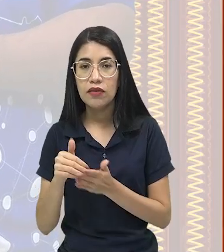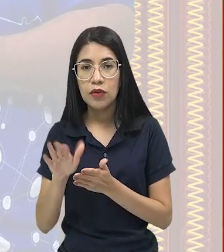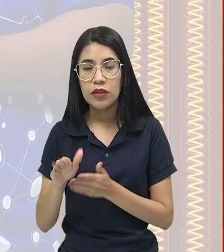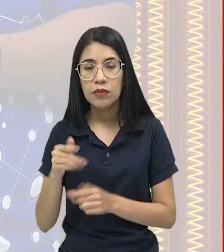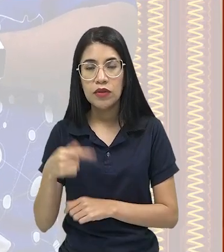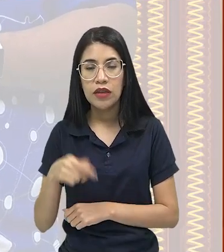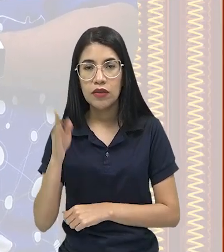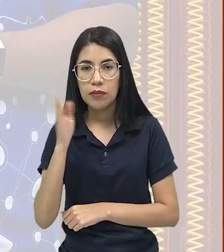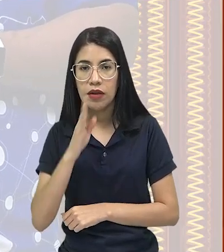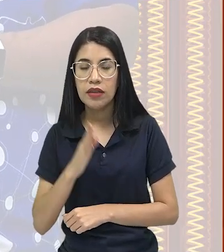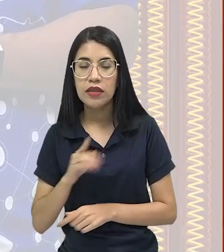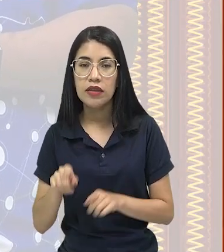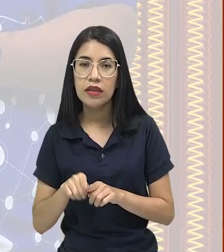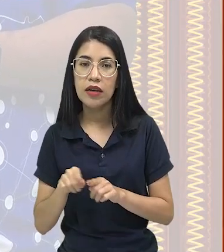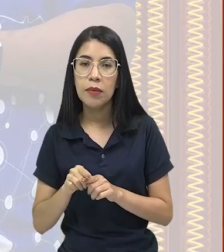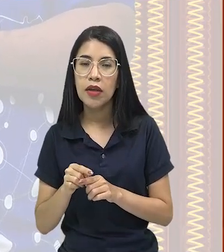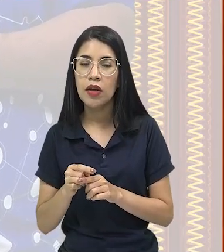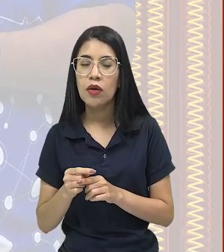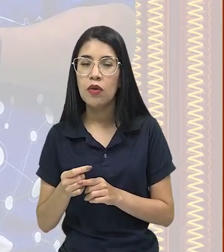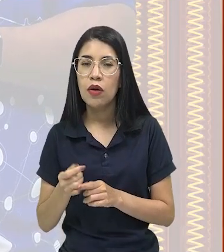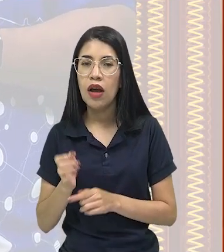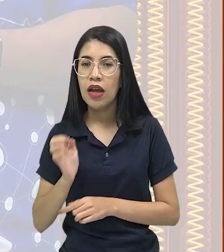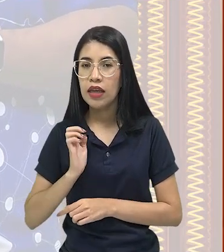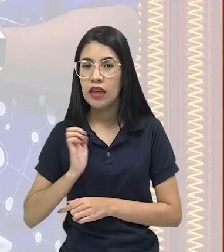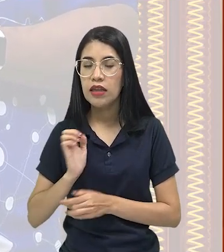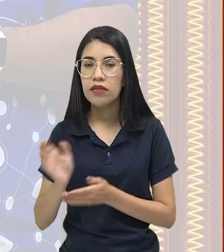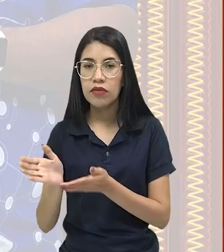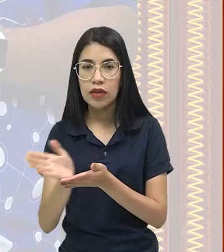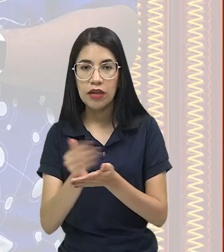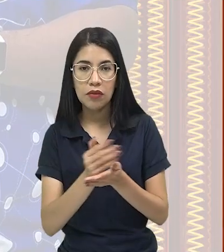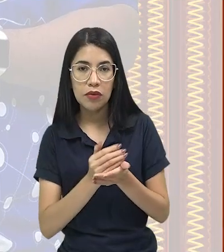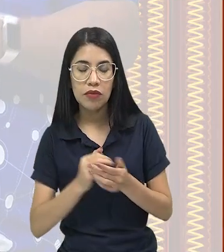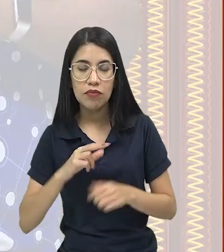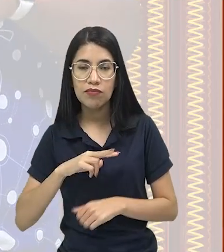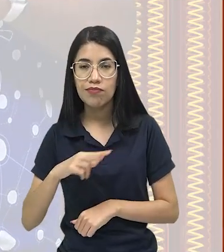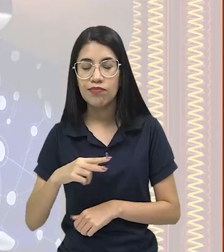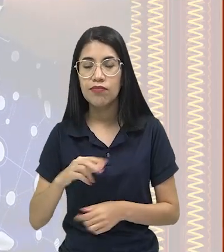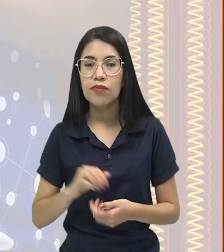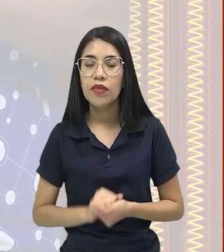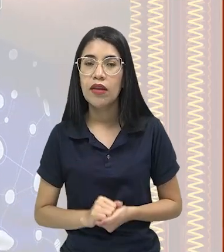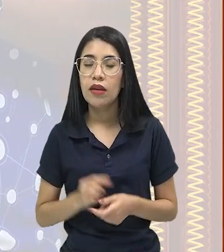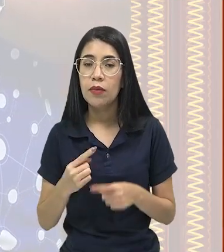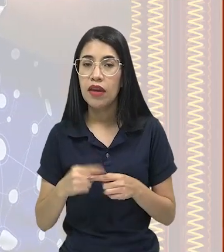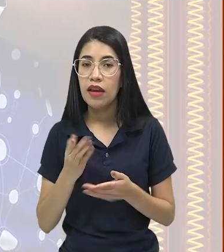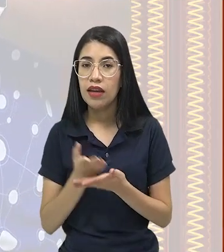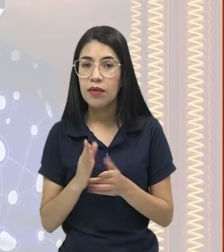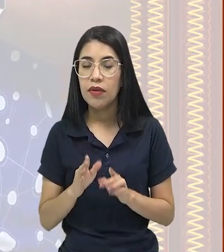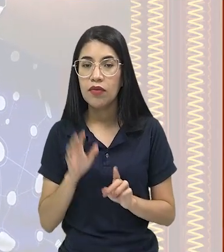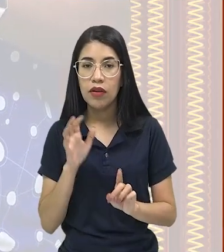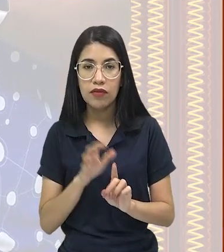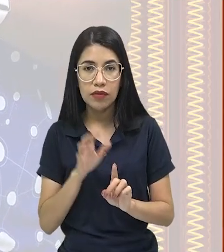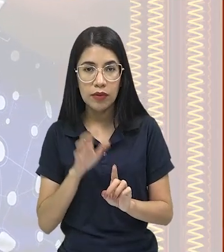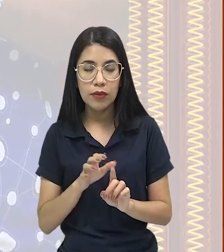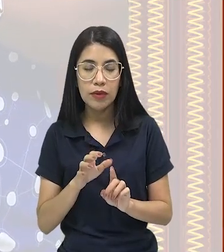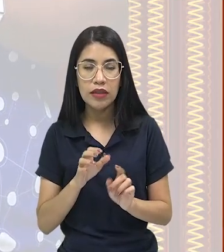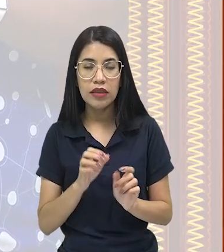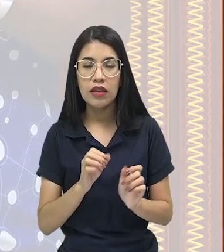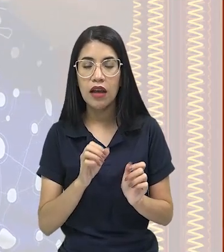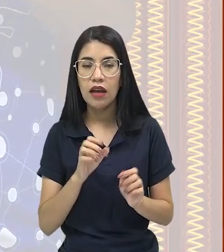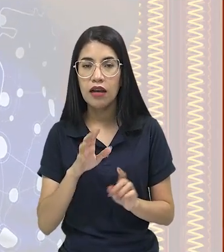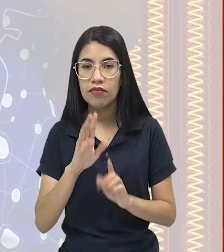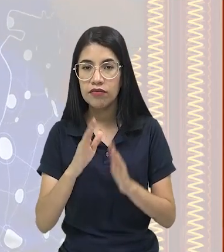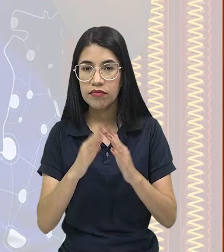do Brasil e seus bens confiscados pela coroa portuguesa, porque dessa forma acabava com a interferência, né, do poder da